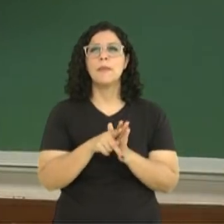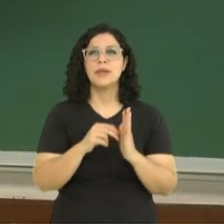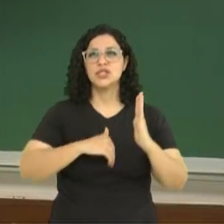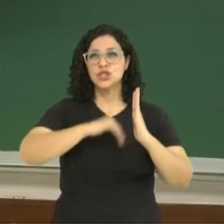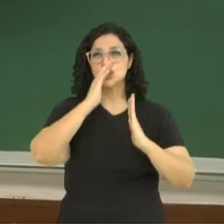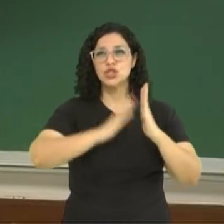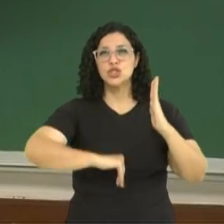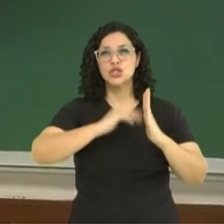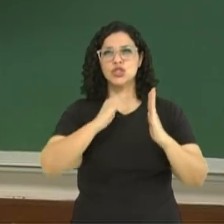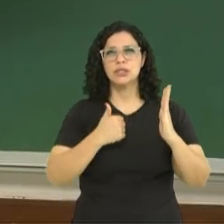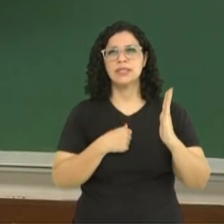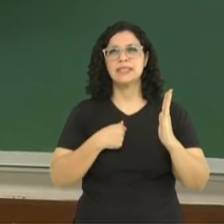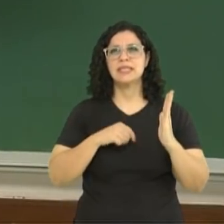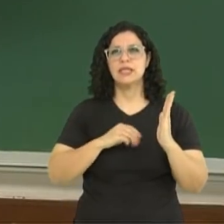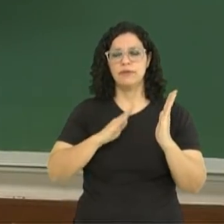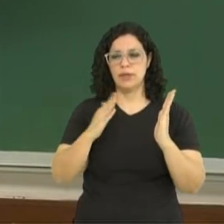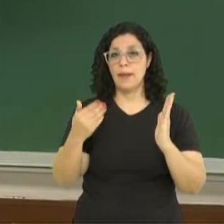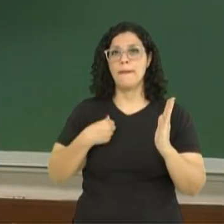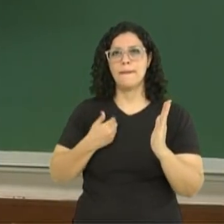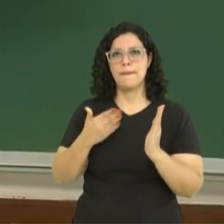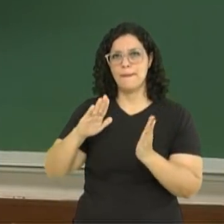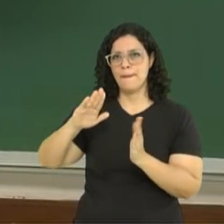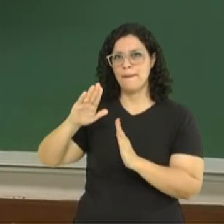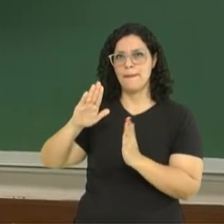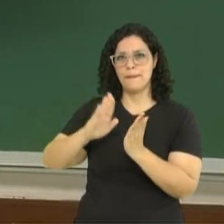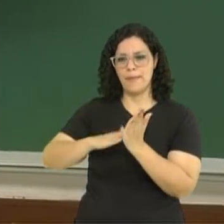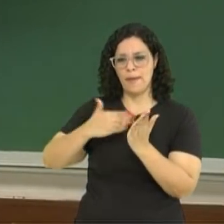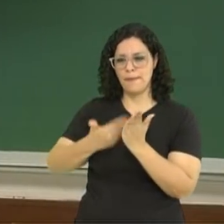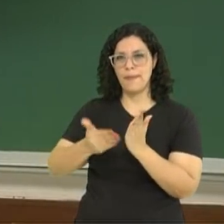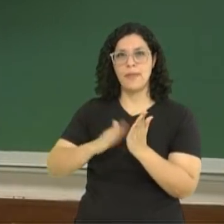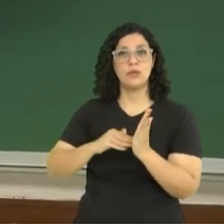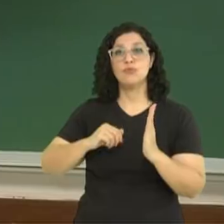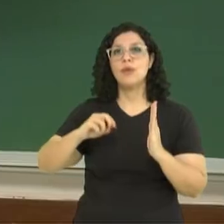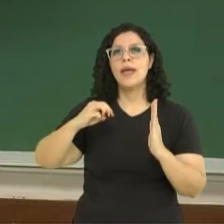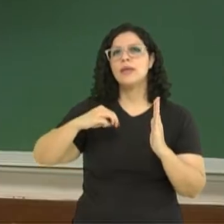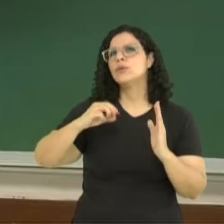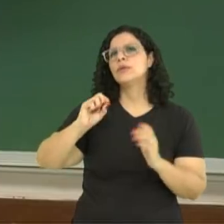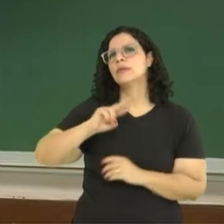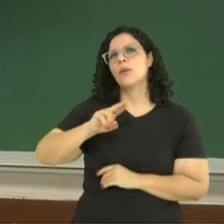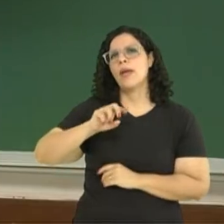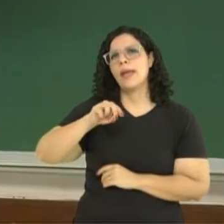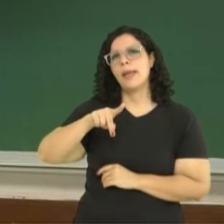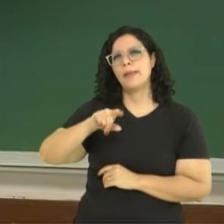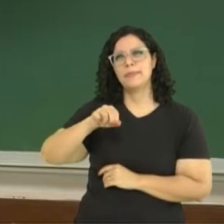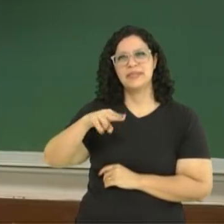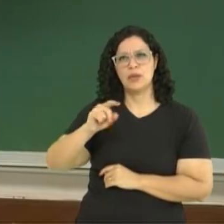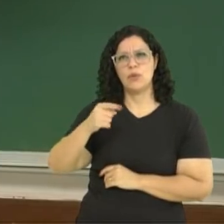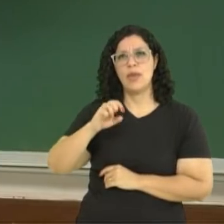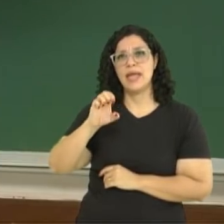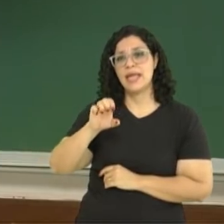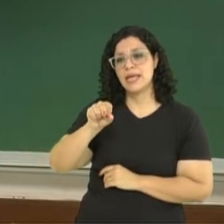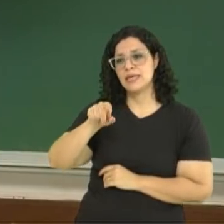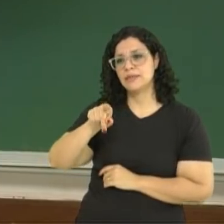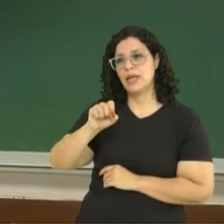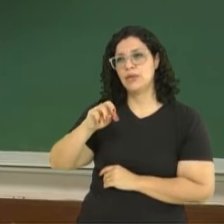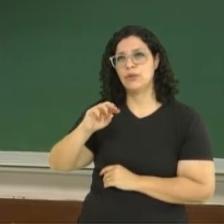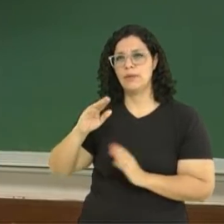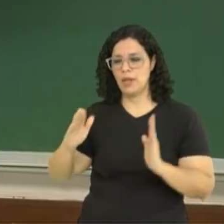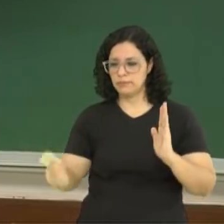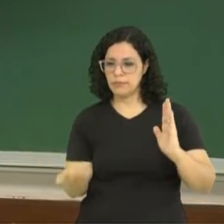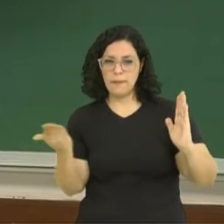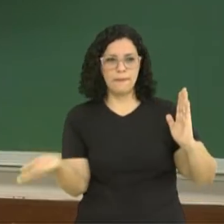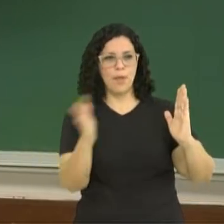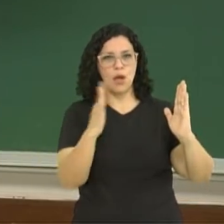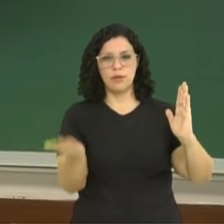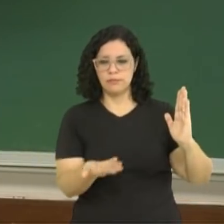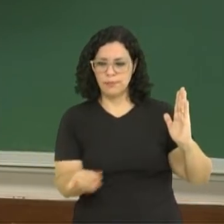tinta espatulada, ou seja, a espátula é como se fosse uma colher de pedreiro. Você pega aquela colher, você pega a massa e você joga na parede, né? É a